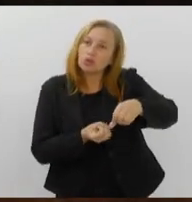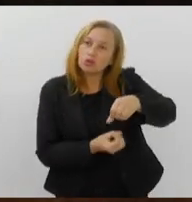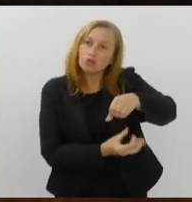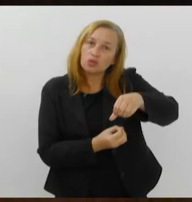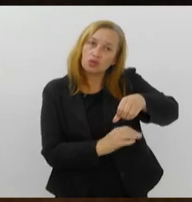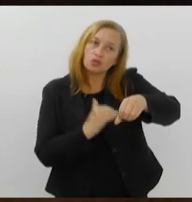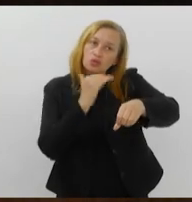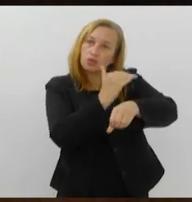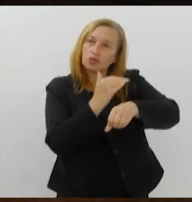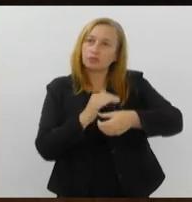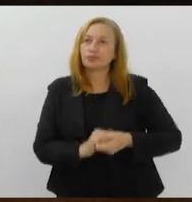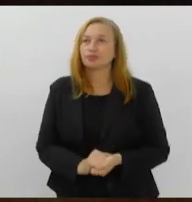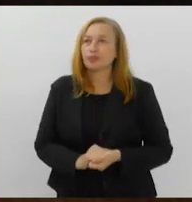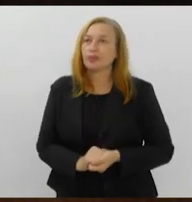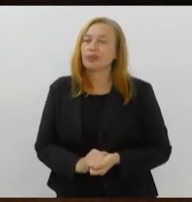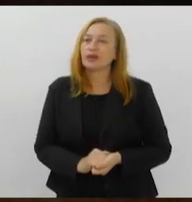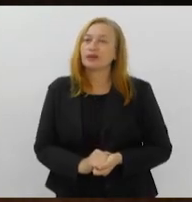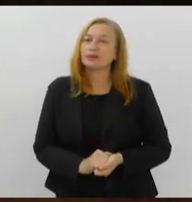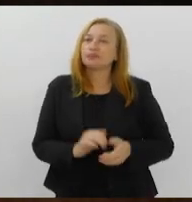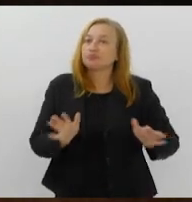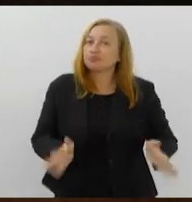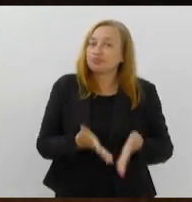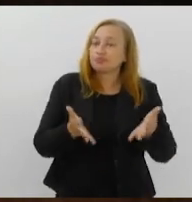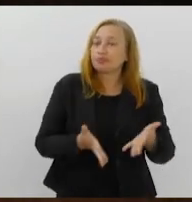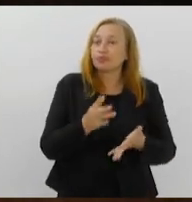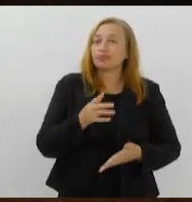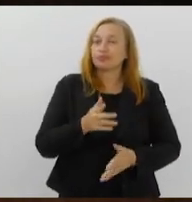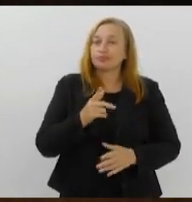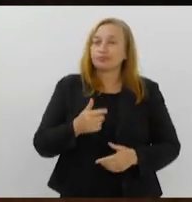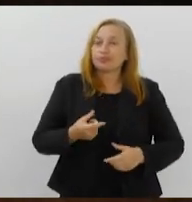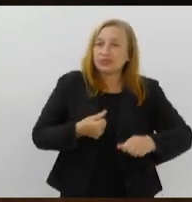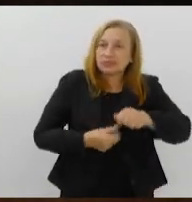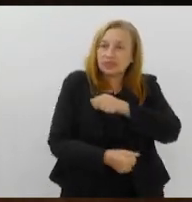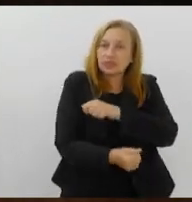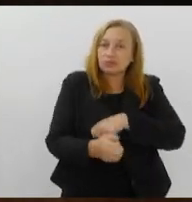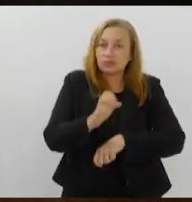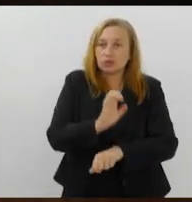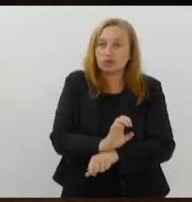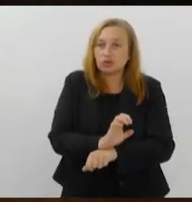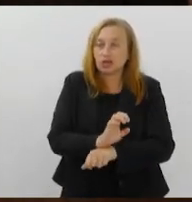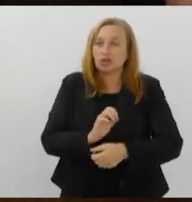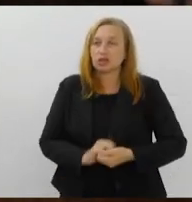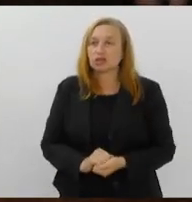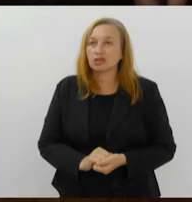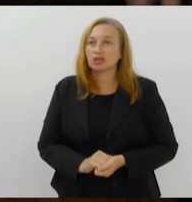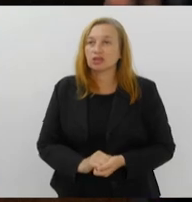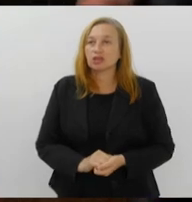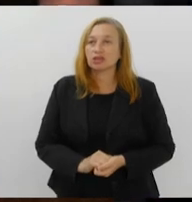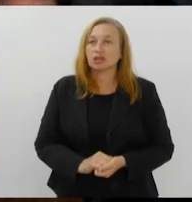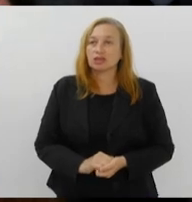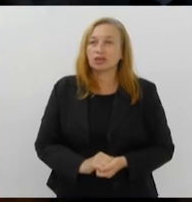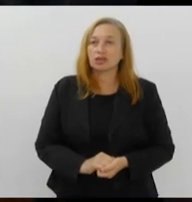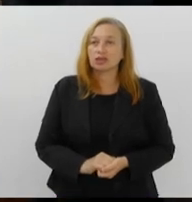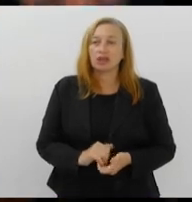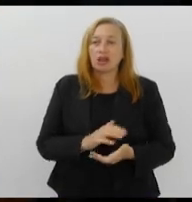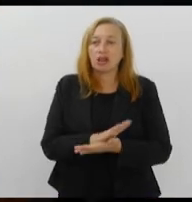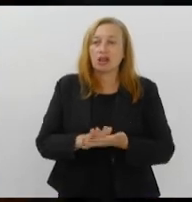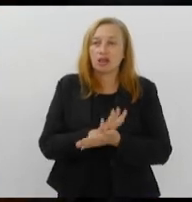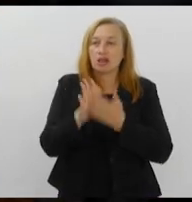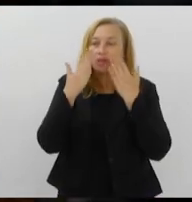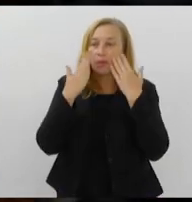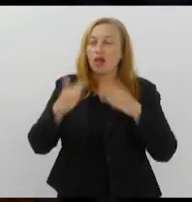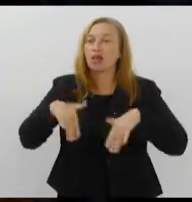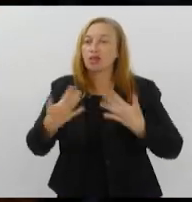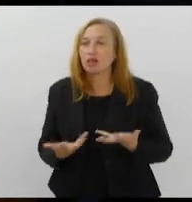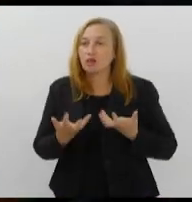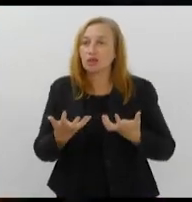era um fundo direto de incentivo e investimento do Estado, e, em contrapartida, nada é apresentado. Então,